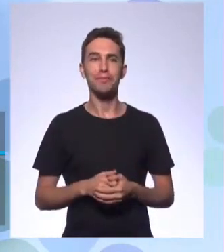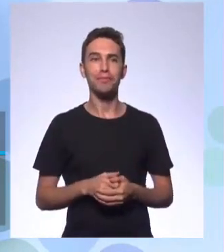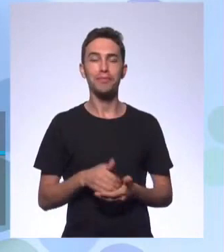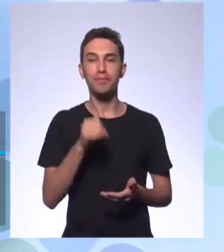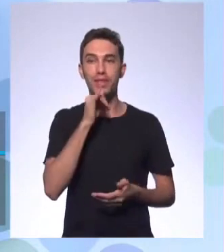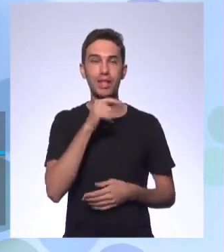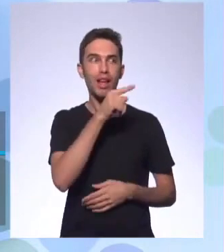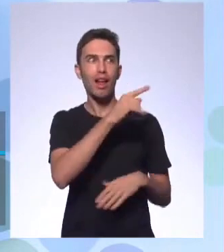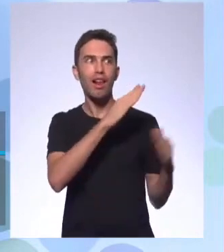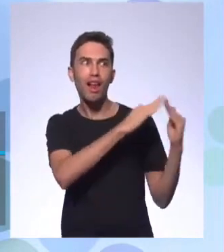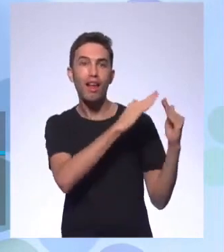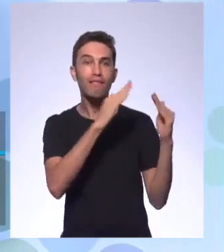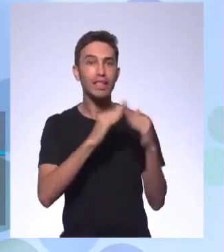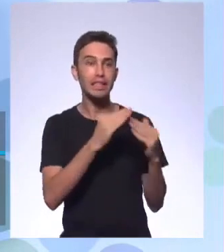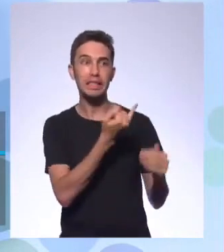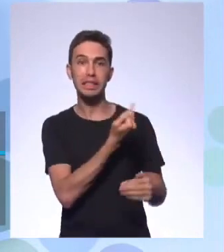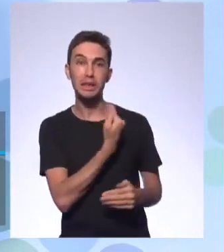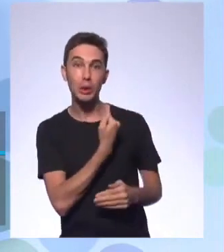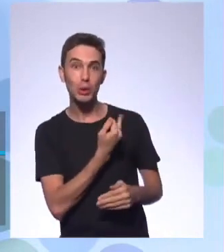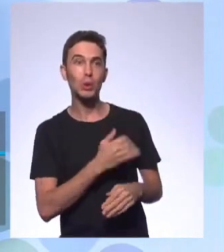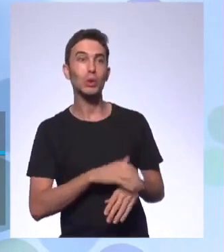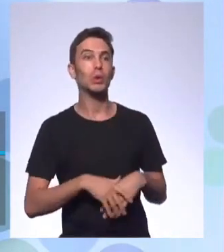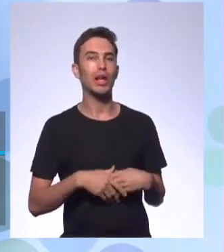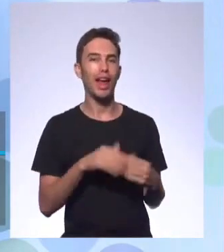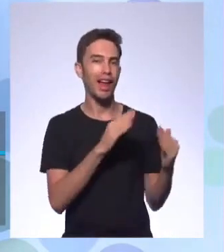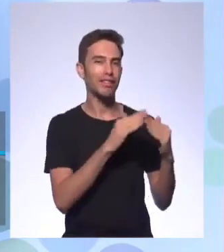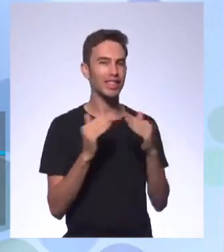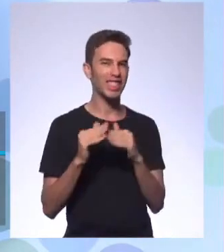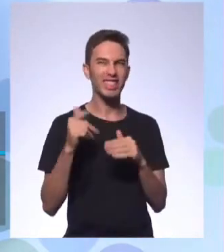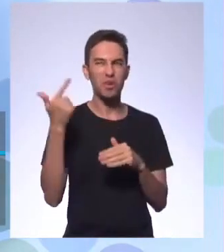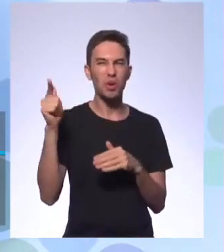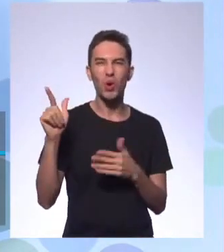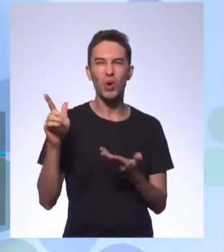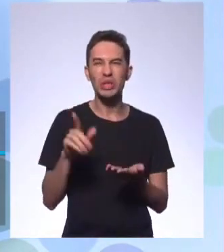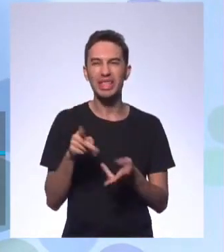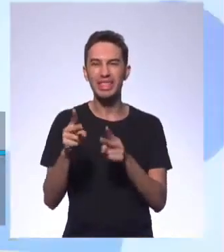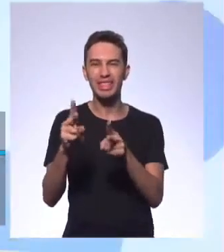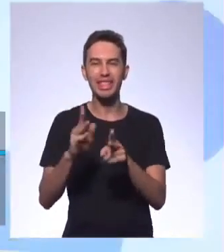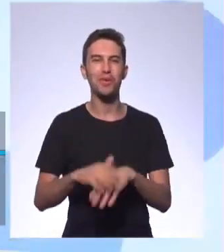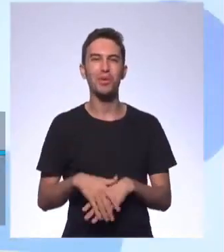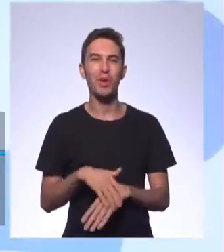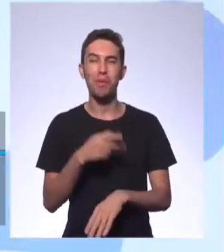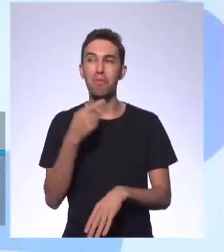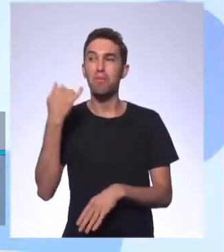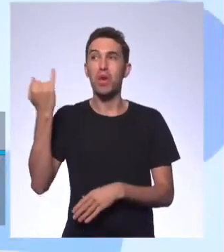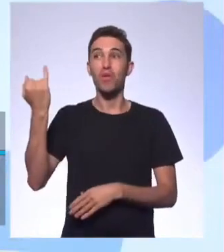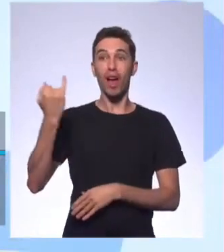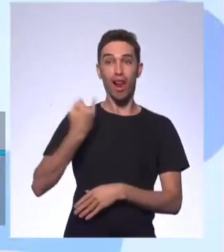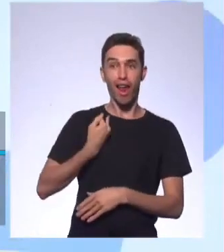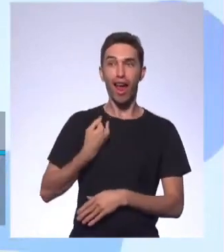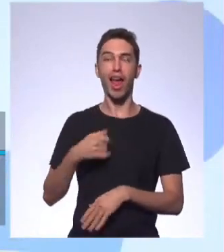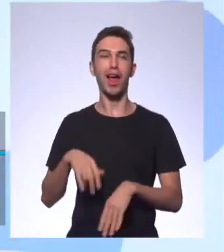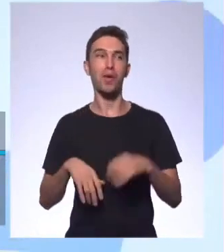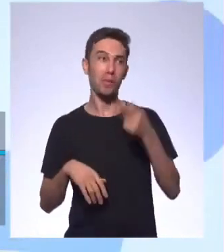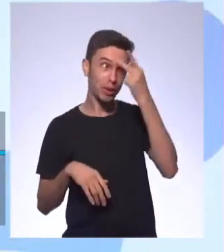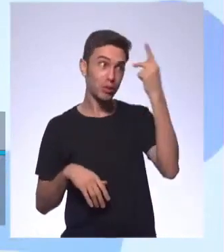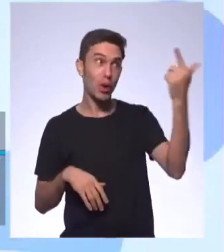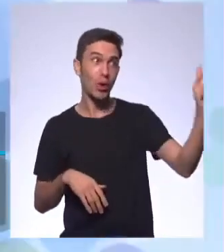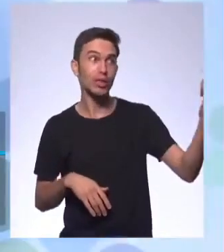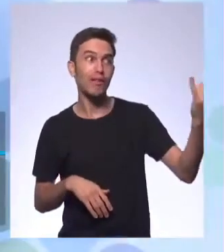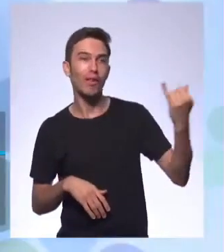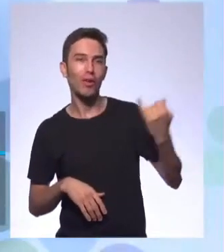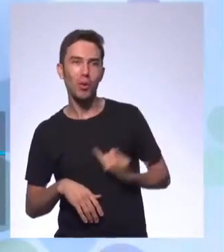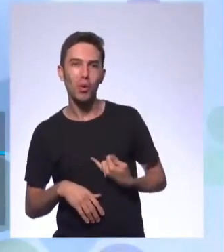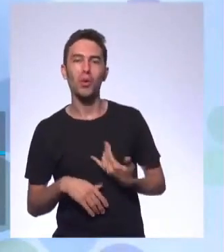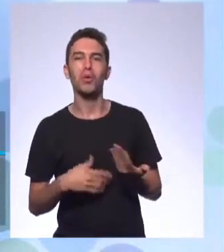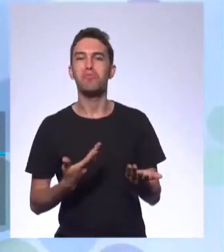que a vizinha contou, né? Sempre a vizinha que é sempre a outra, né? Então, me falaram, né? Me contaram, sempre determinado. Esse sujeito determinado